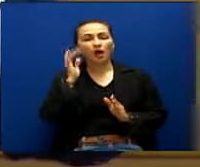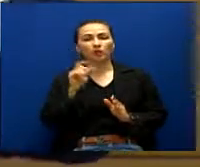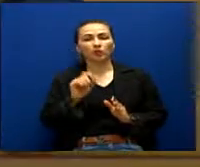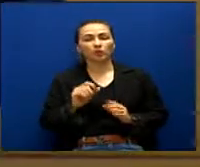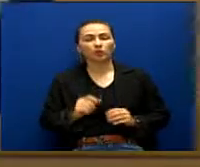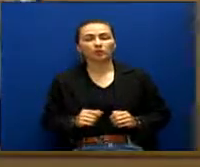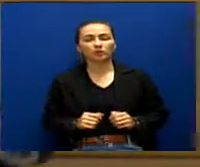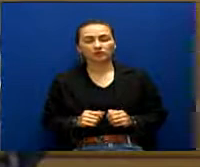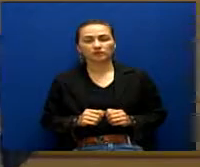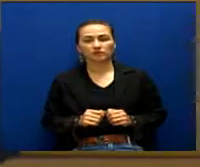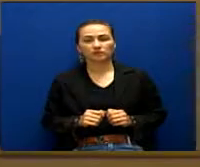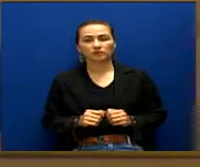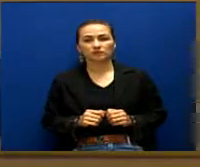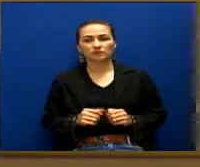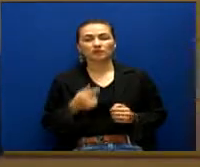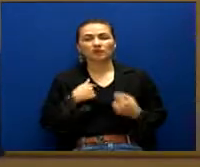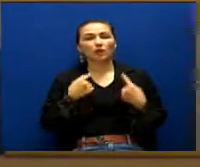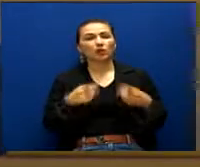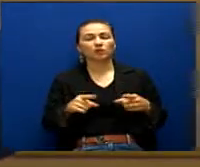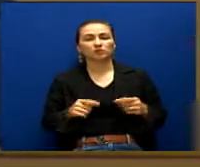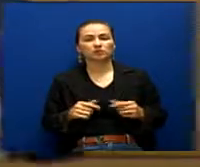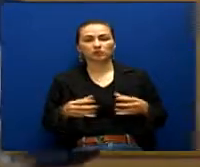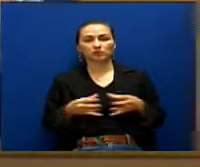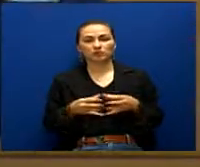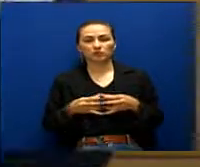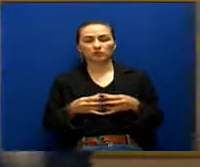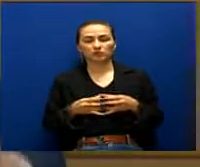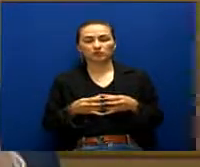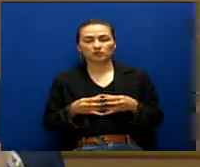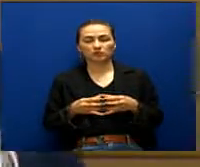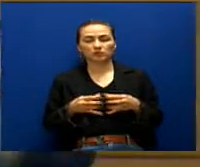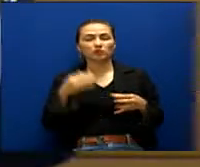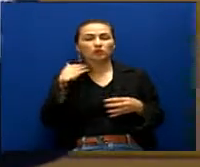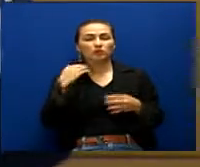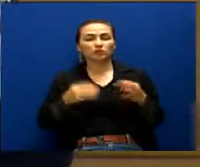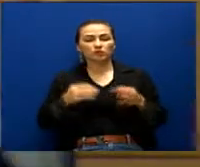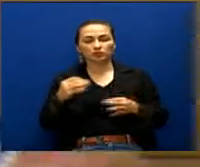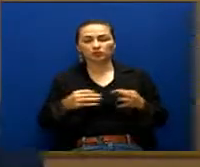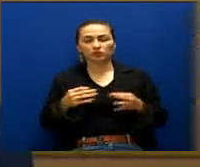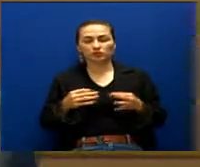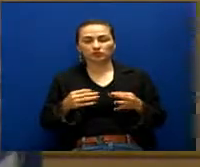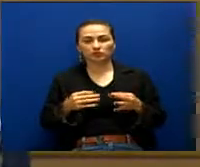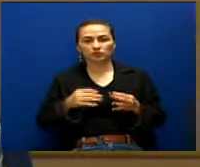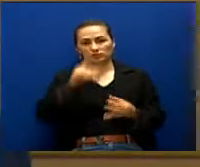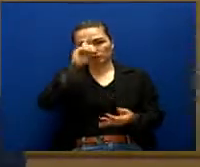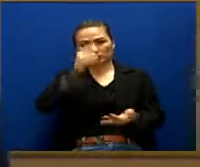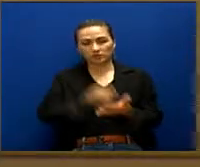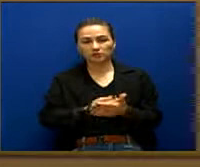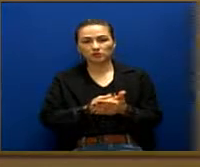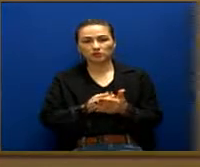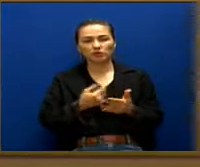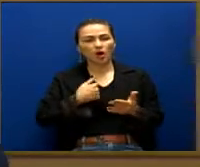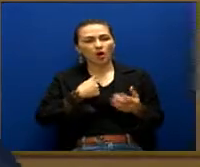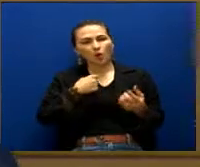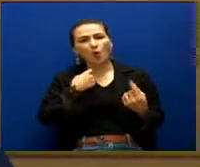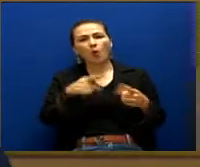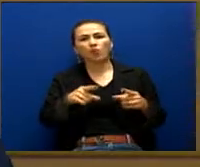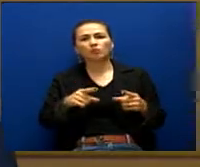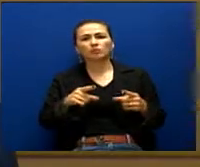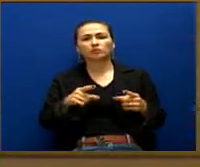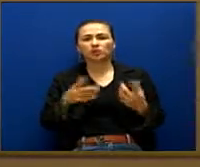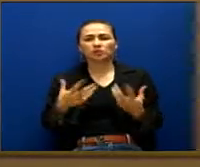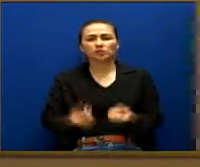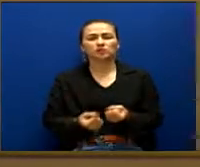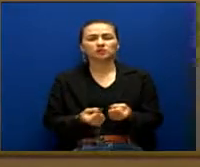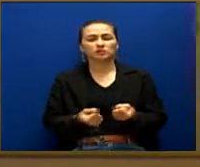não, eu quero rejeitar o parecer, vou contra o parecer da comissão. Aí a emenda é discutida para ver se vota ou não o mérito. Agora não é o mérito,